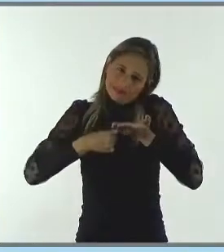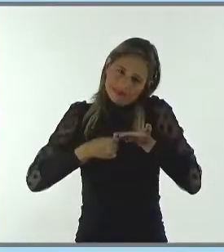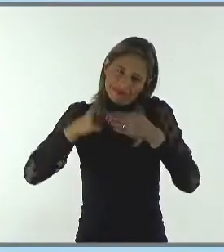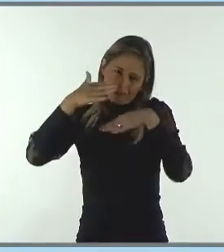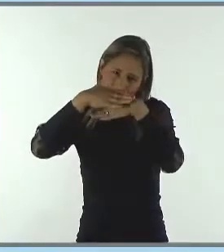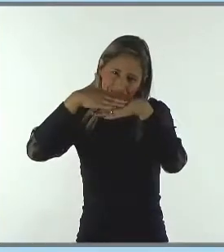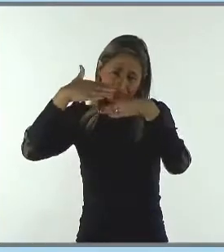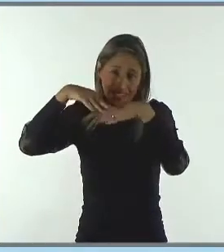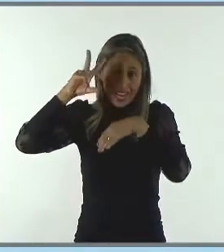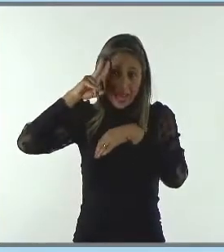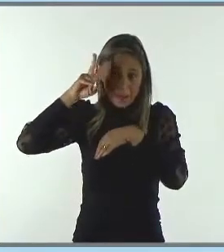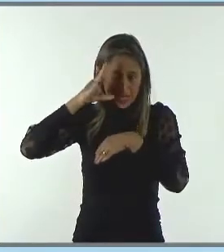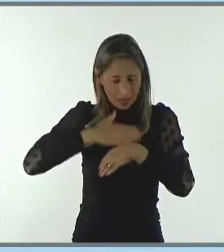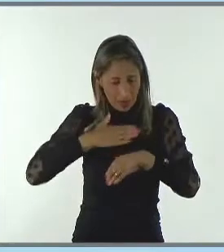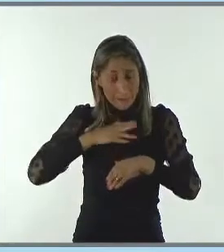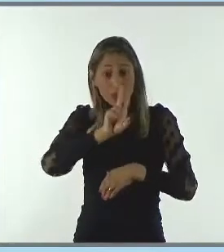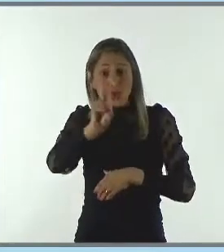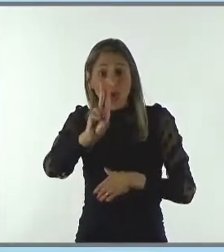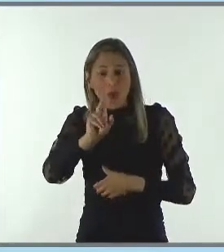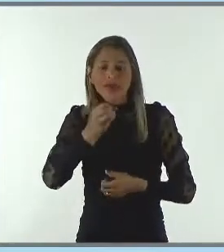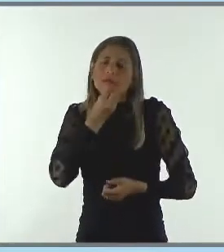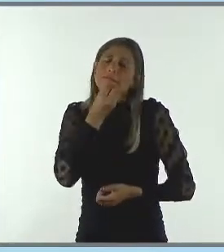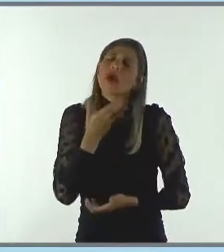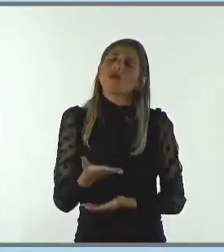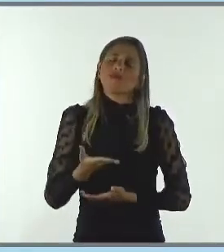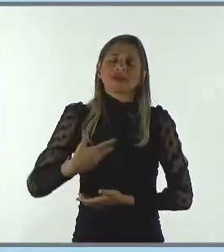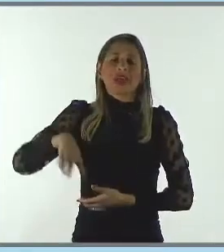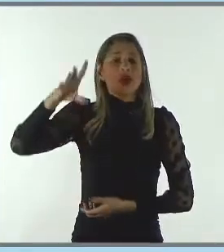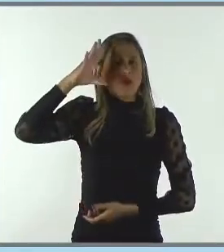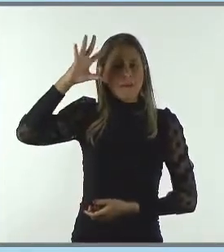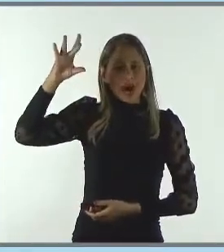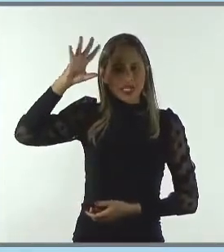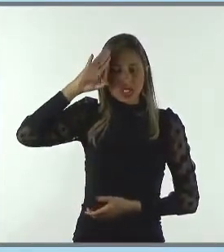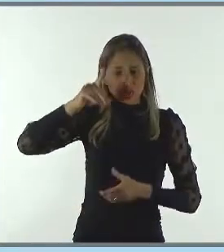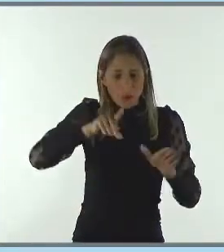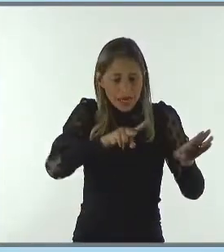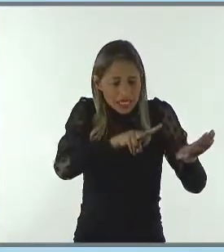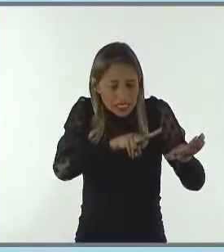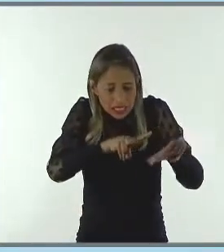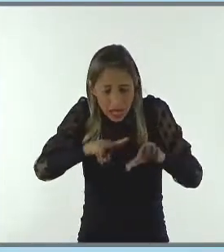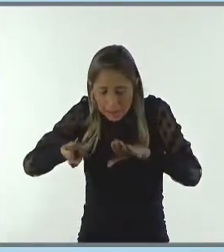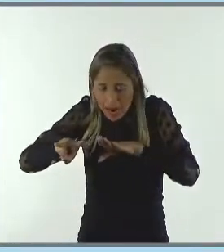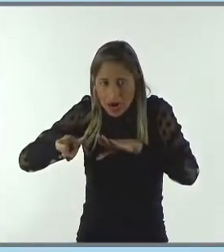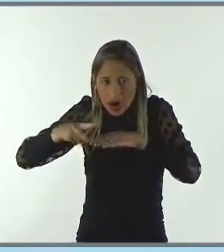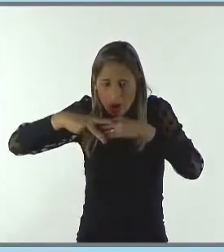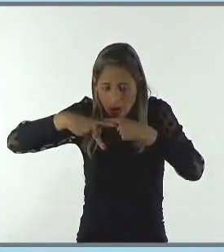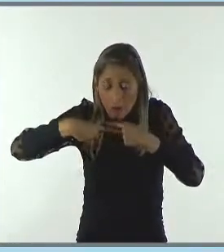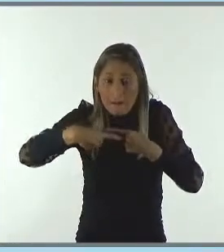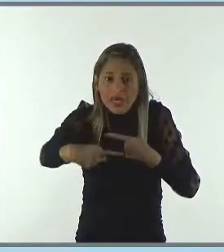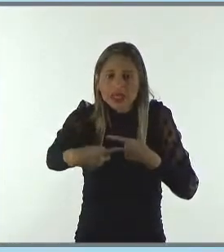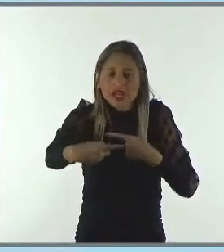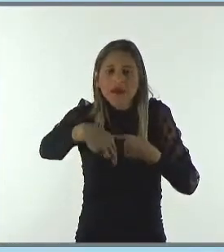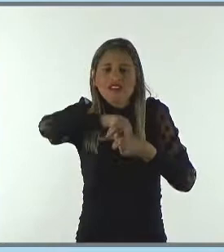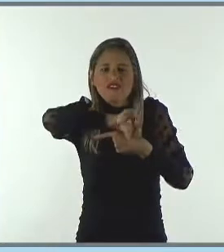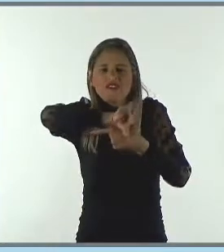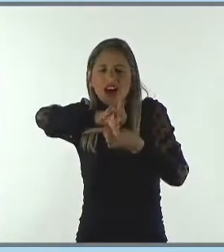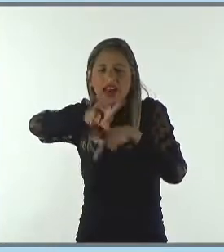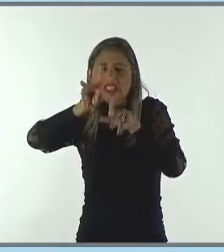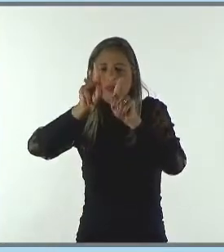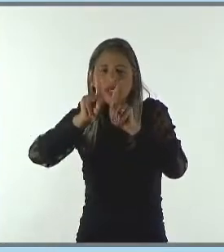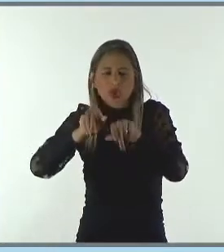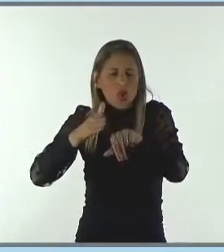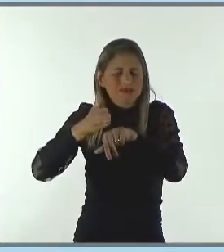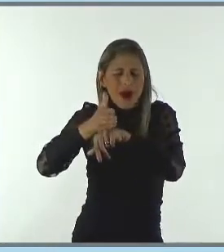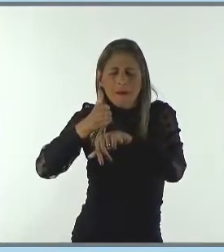pela lembrança do meu nome, e imagino que será uma semana com muitas atividades, com várias pessoas de várias áreas do